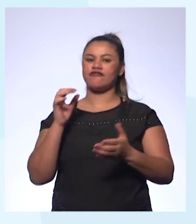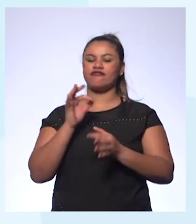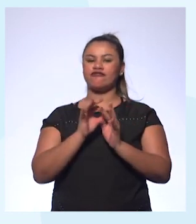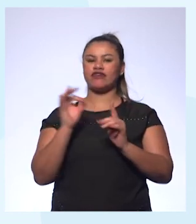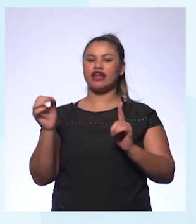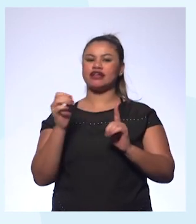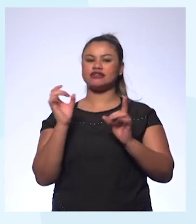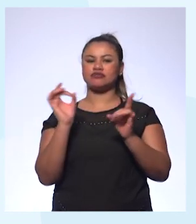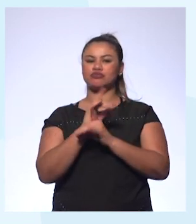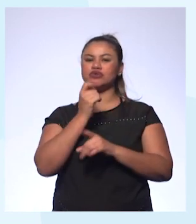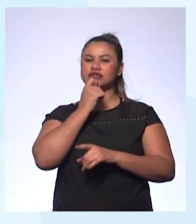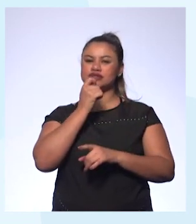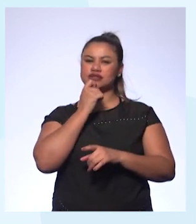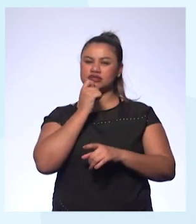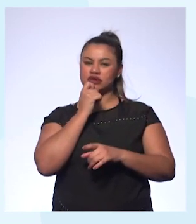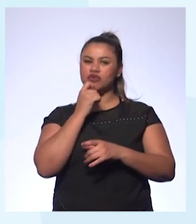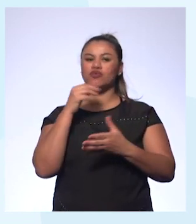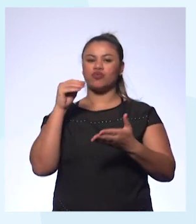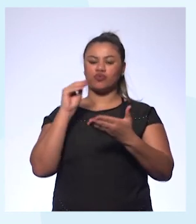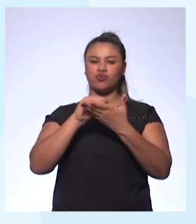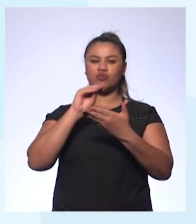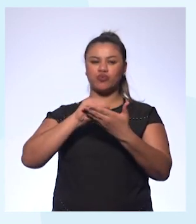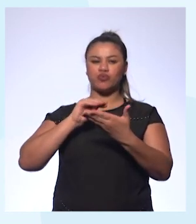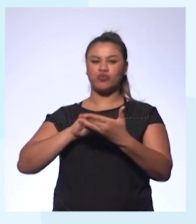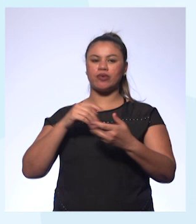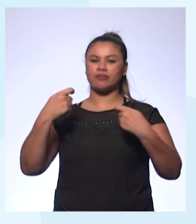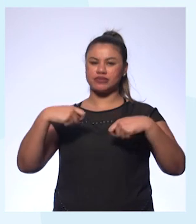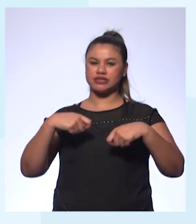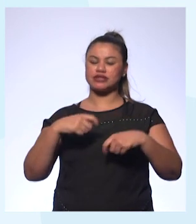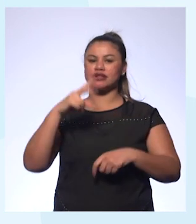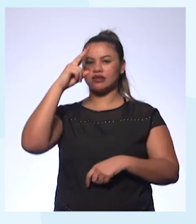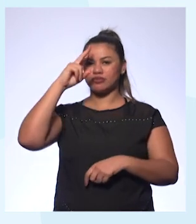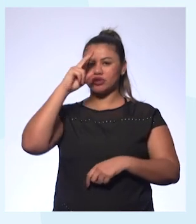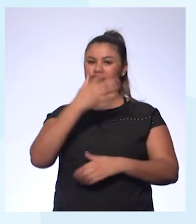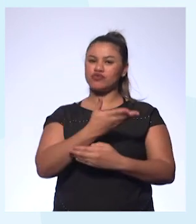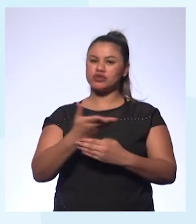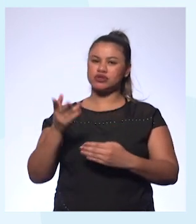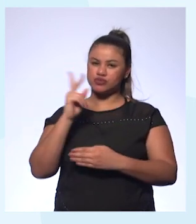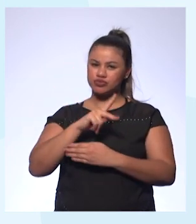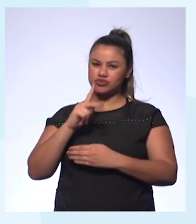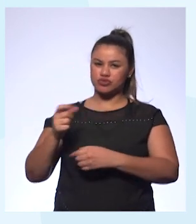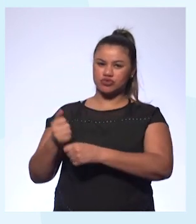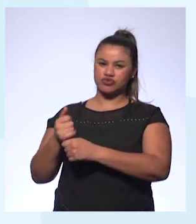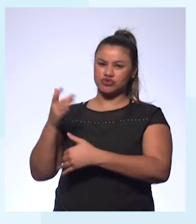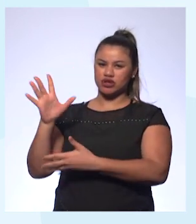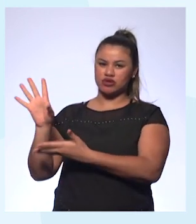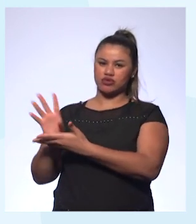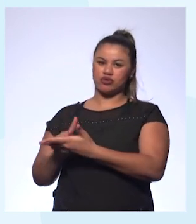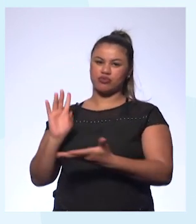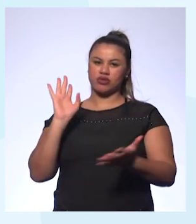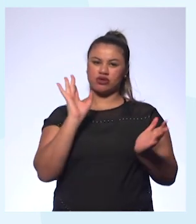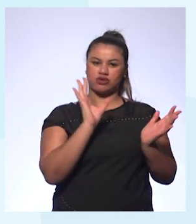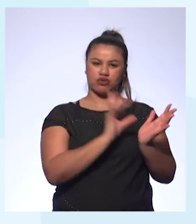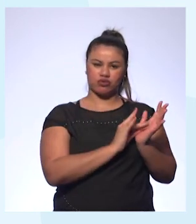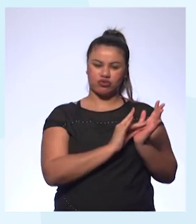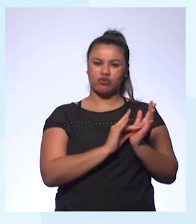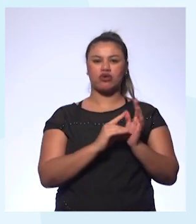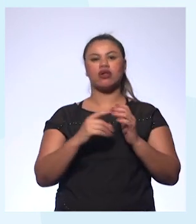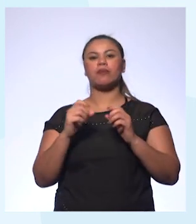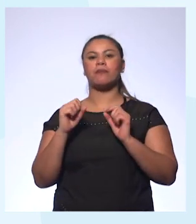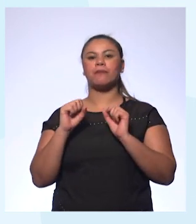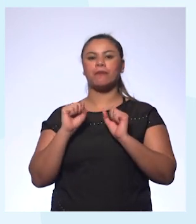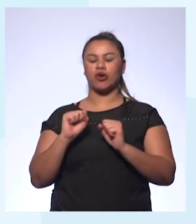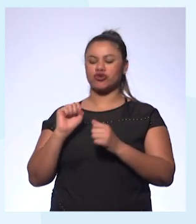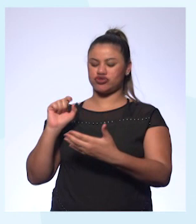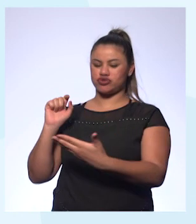completa vamos lá escrevendo aí no chat lembrando o professores que quando quando para você copiar a resposta do chat você